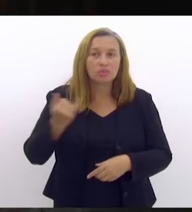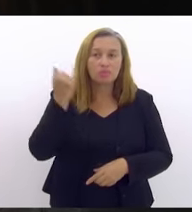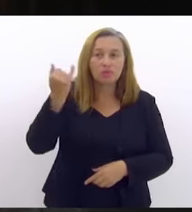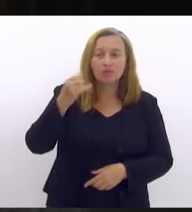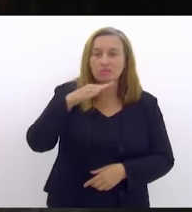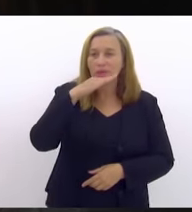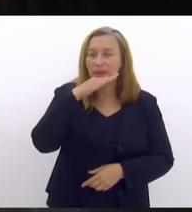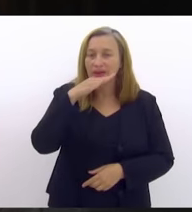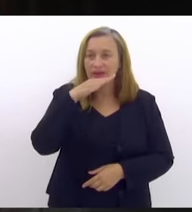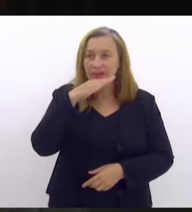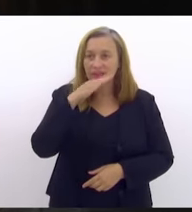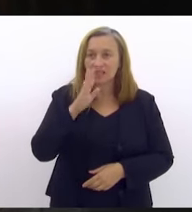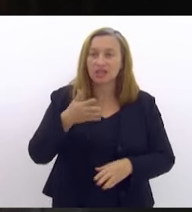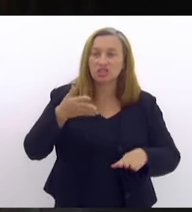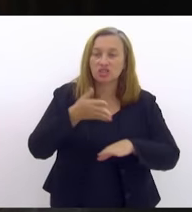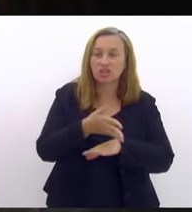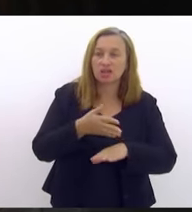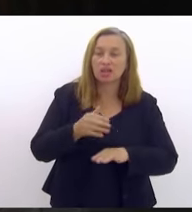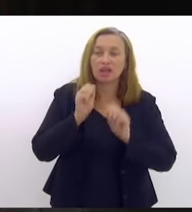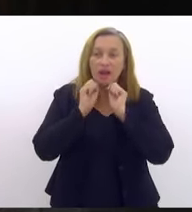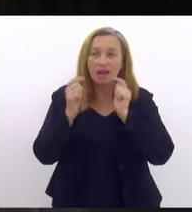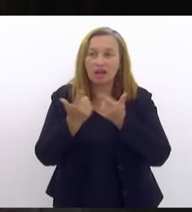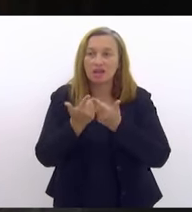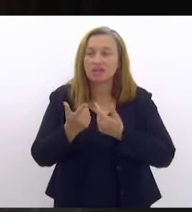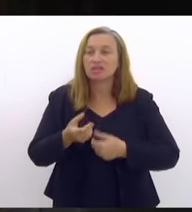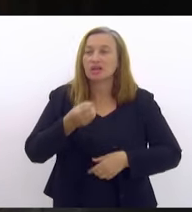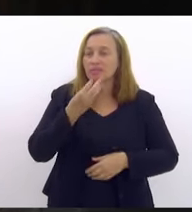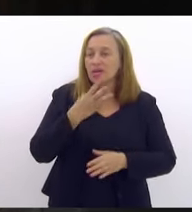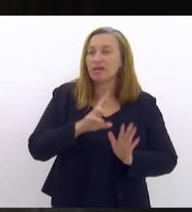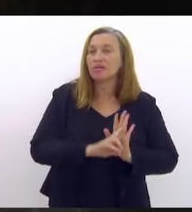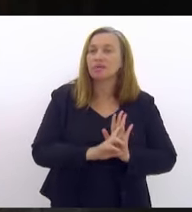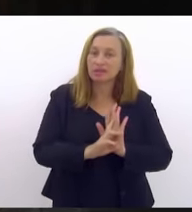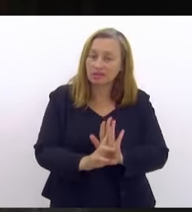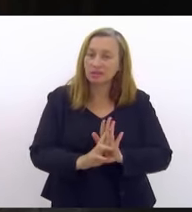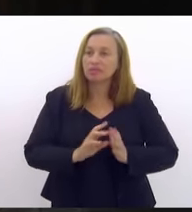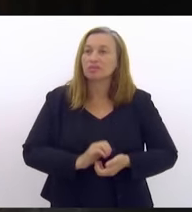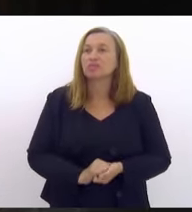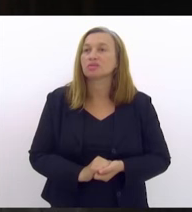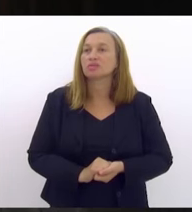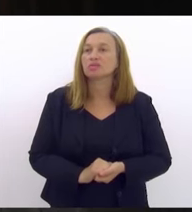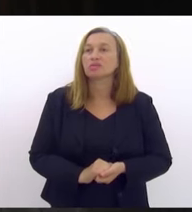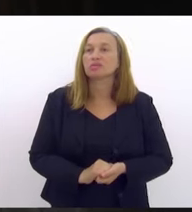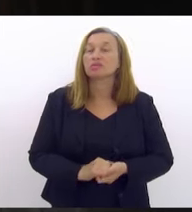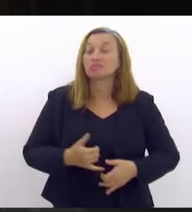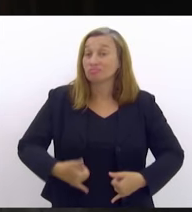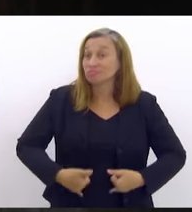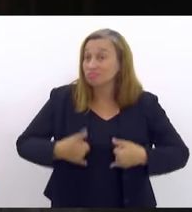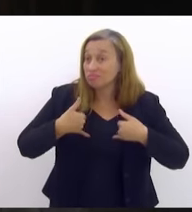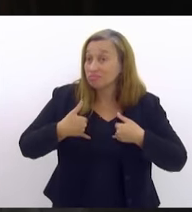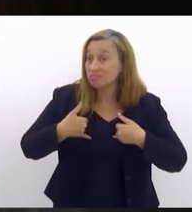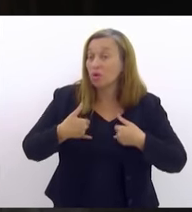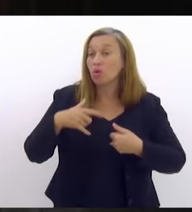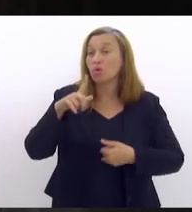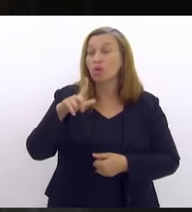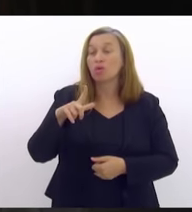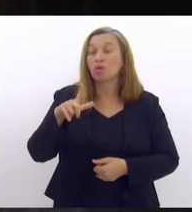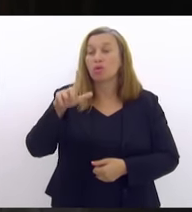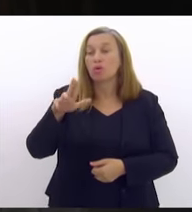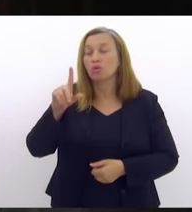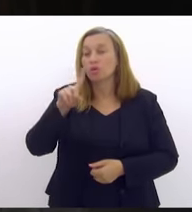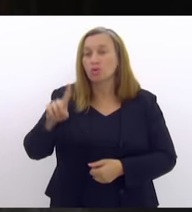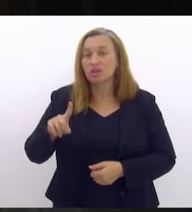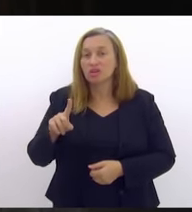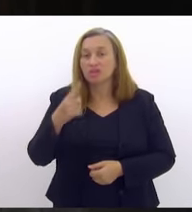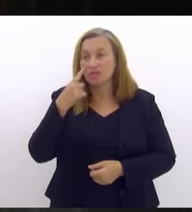Mangaratiba, que é chegar à Alerj, estarmos tão bem representados. Eu fico muito orgulhosa, Luiz, de ver o seu crescimento a